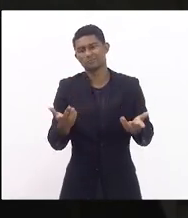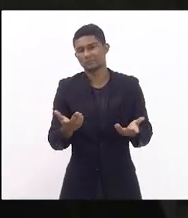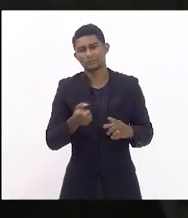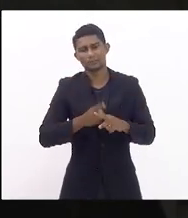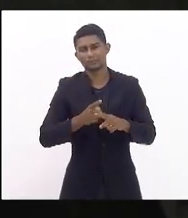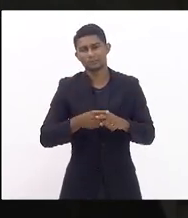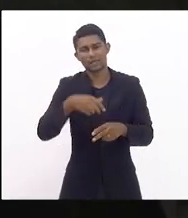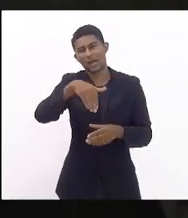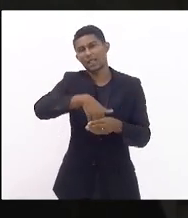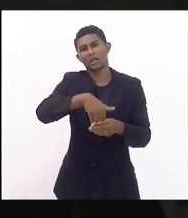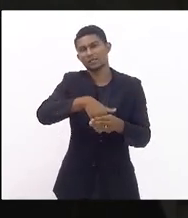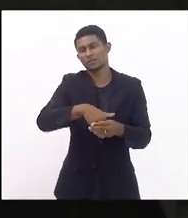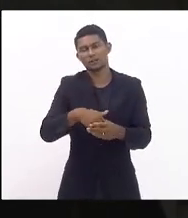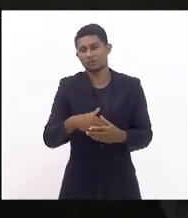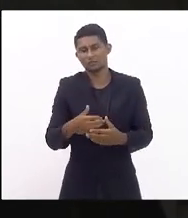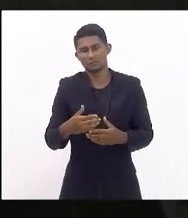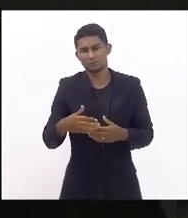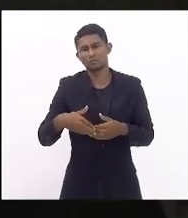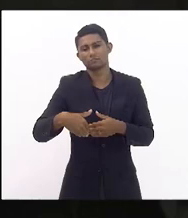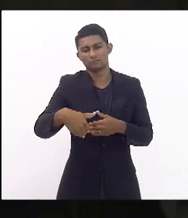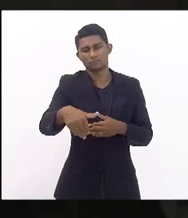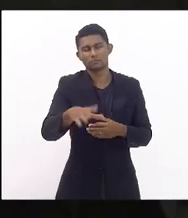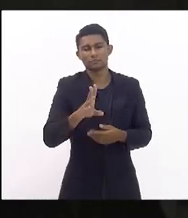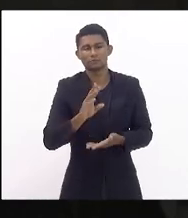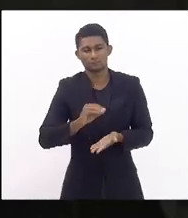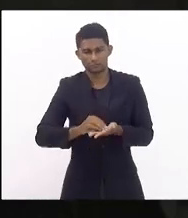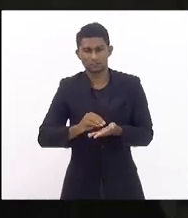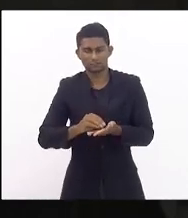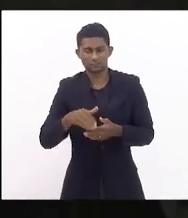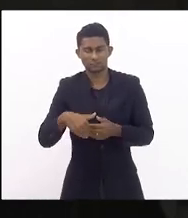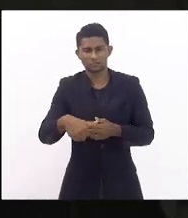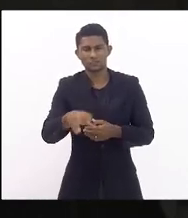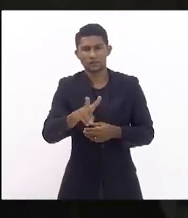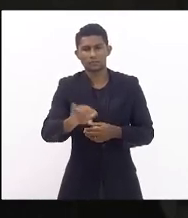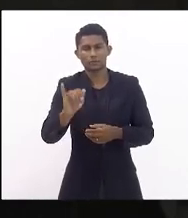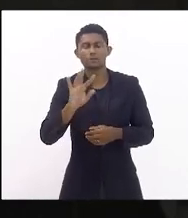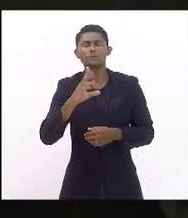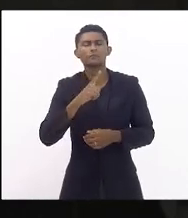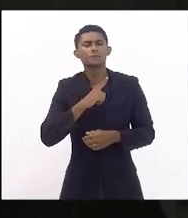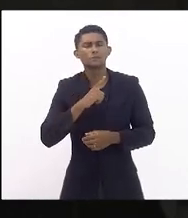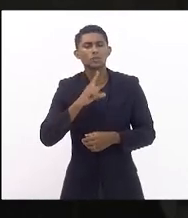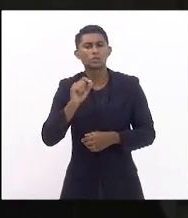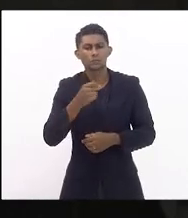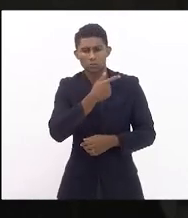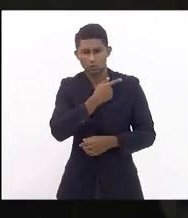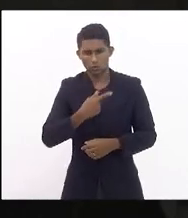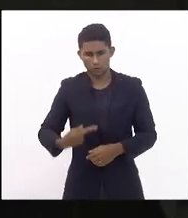eleição, mas tem o campo do governo do estado, em que o governador